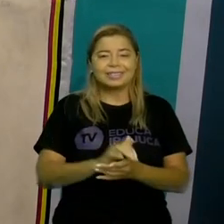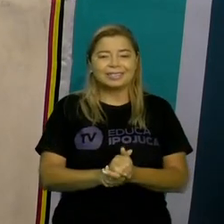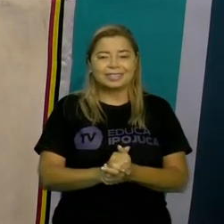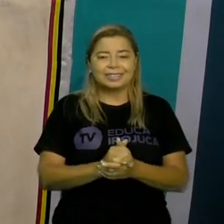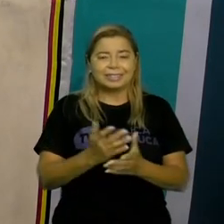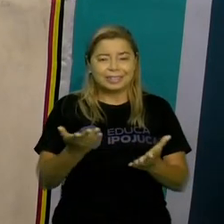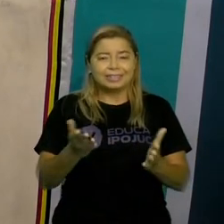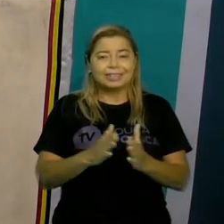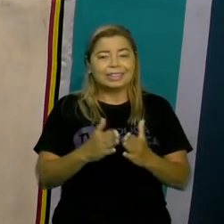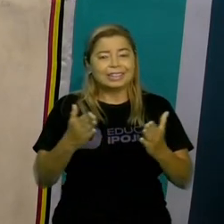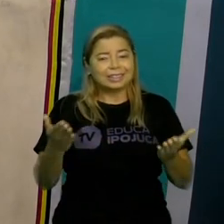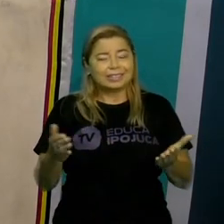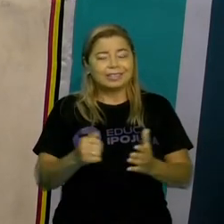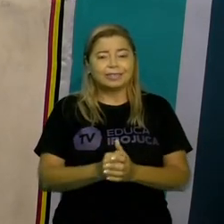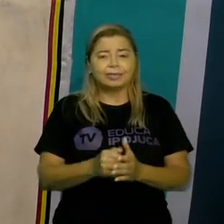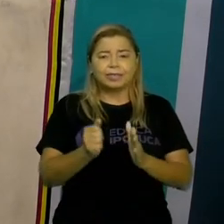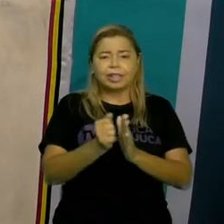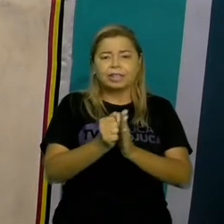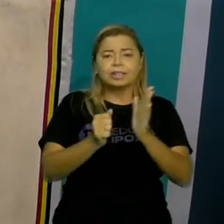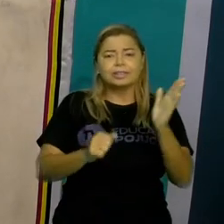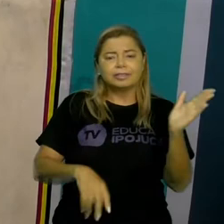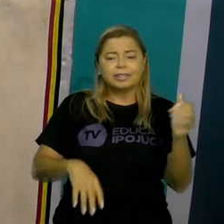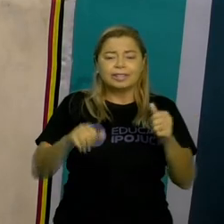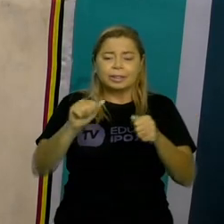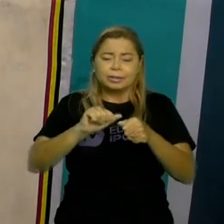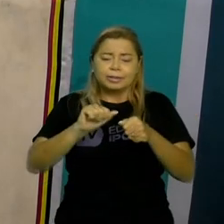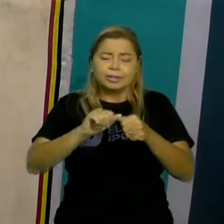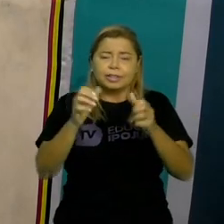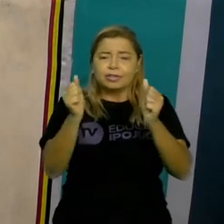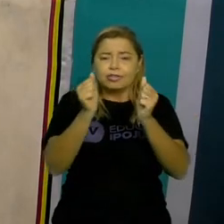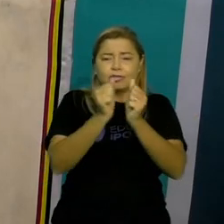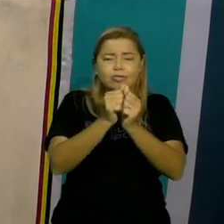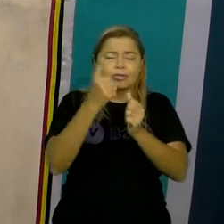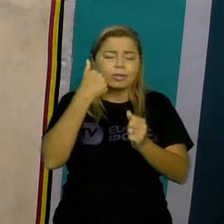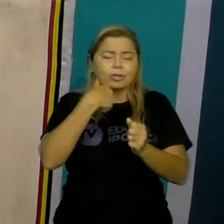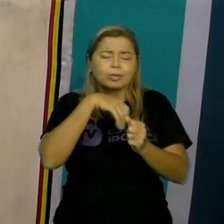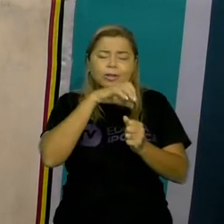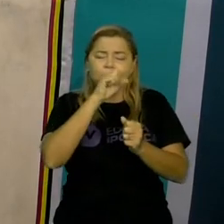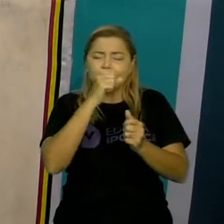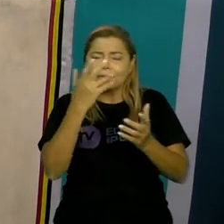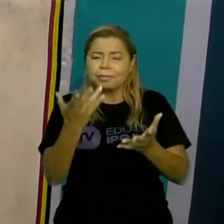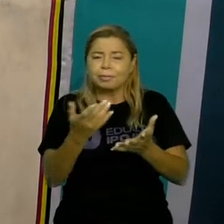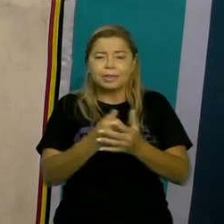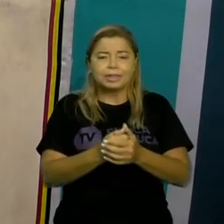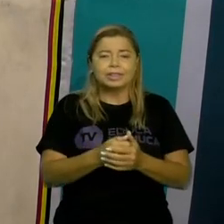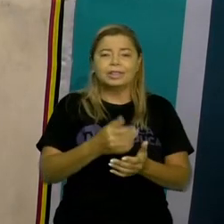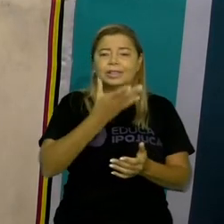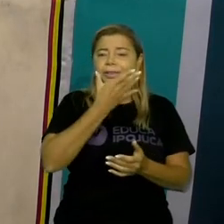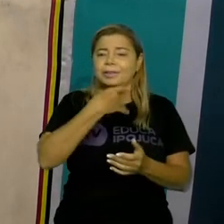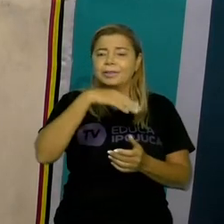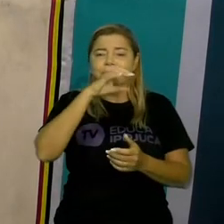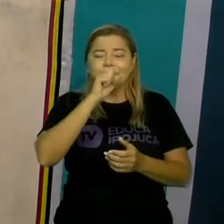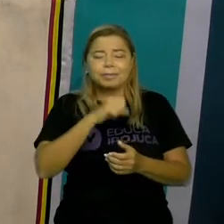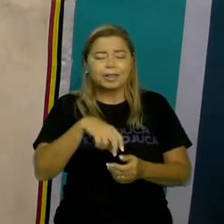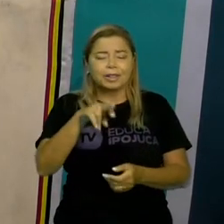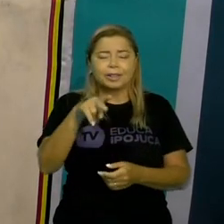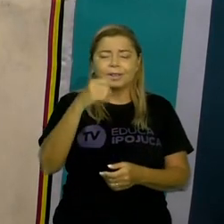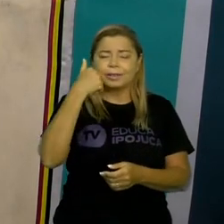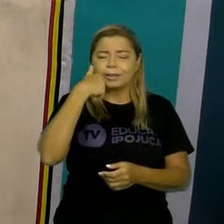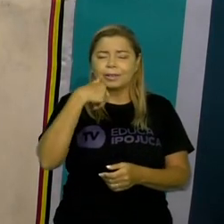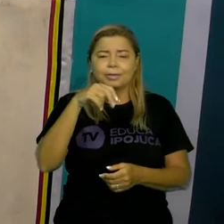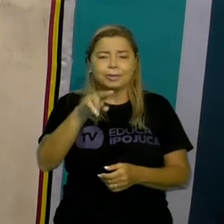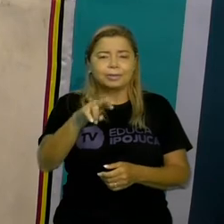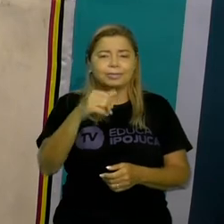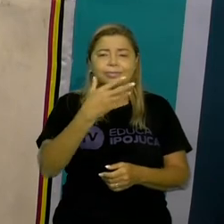uma atividade para vocês fazerem com a mamãe, com o papai, com os irmãos, com os primos, com os vizinhos e se divertirem aí